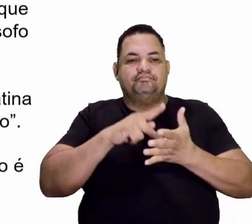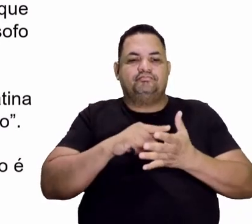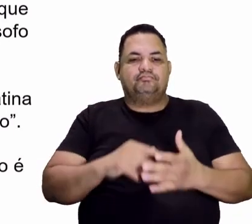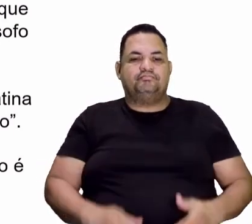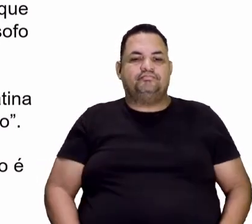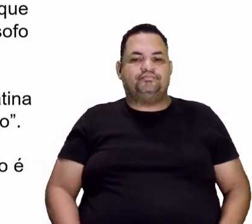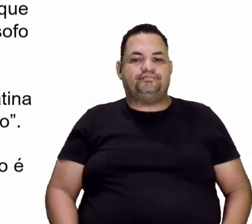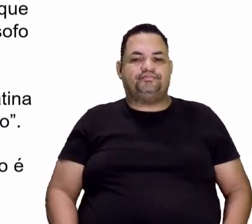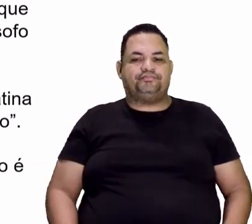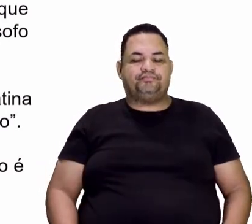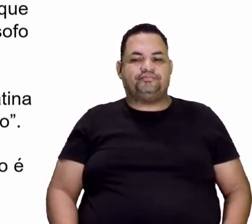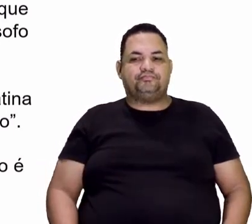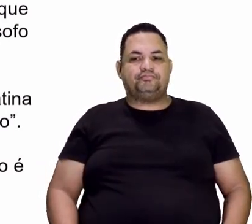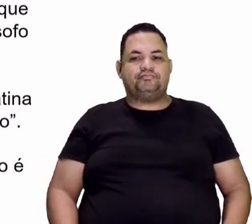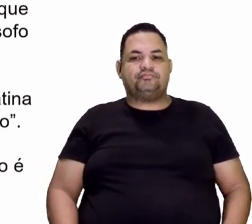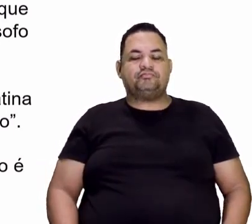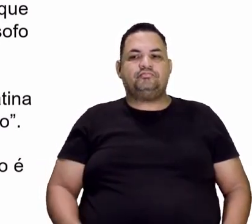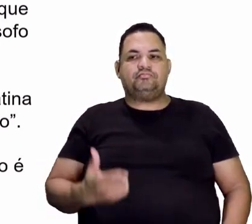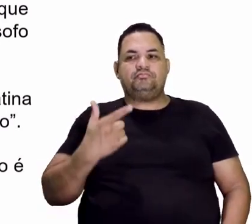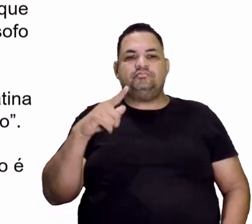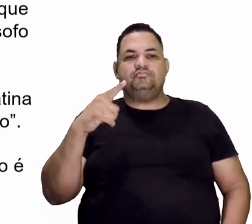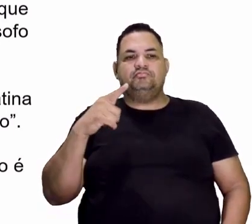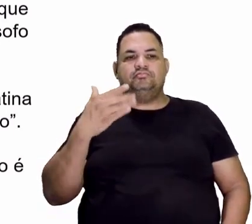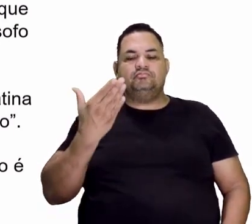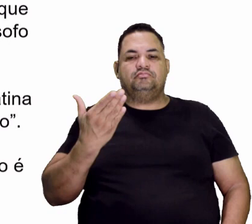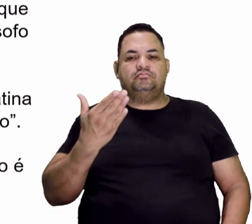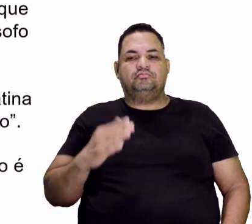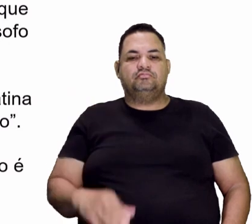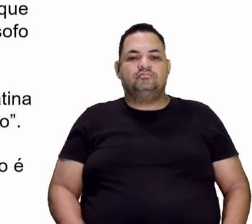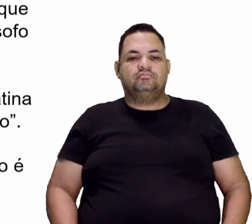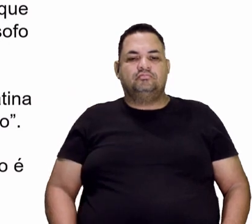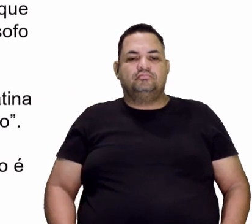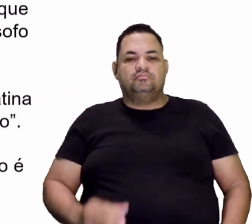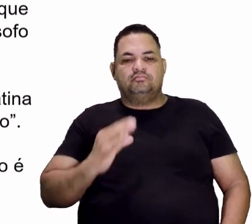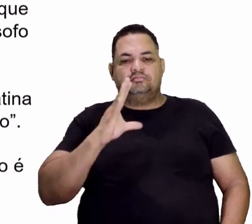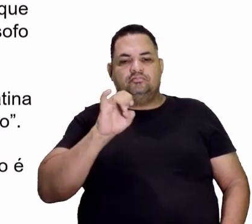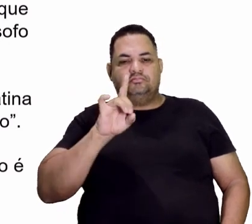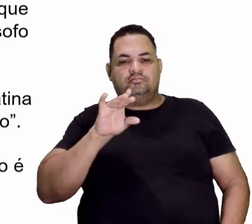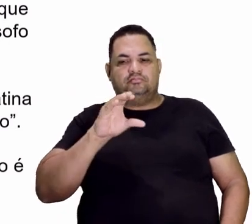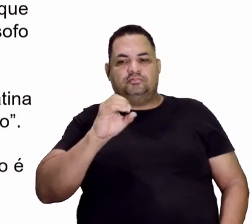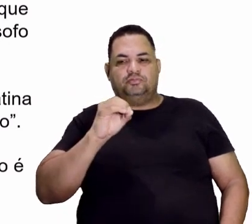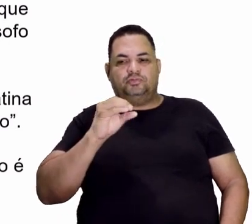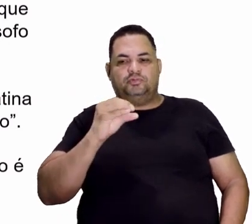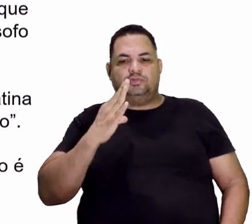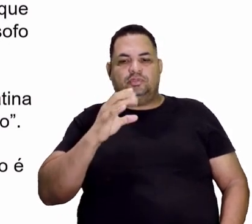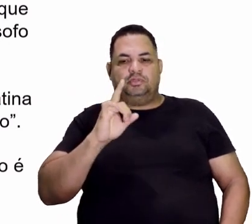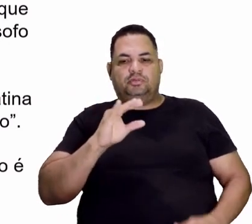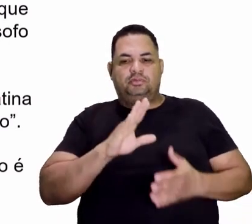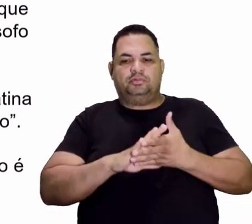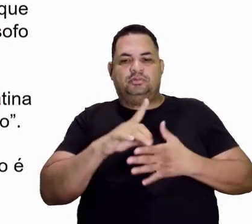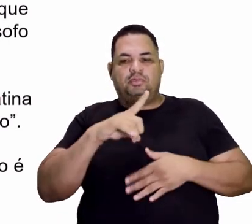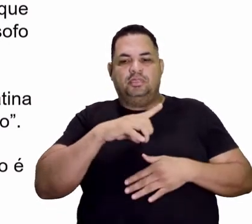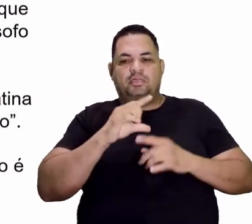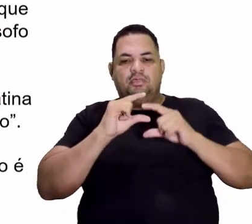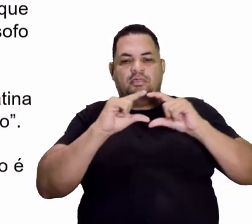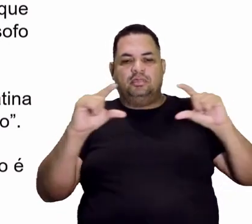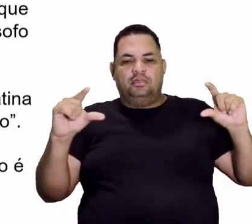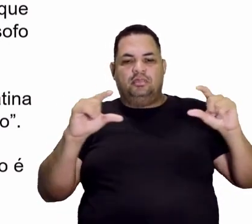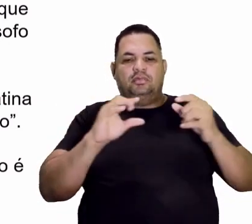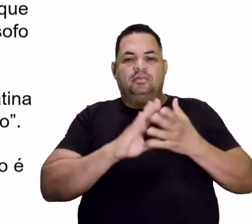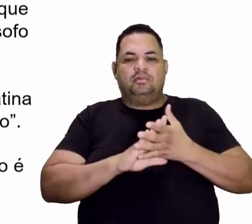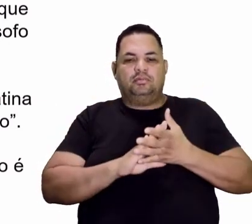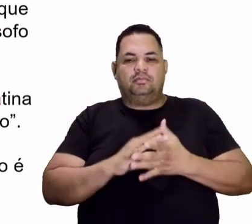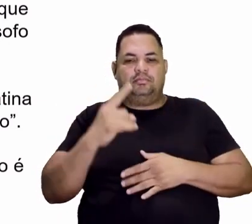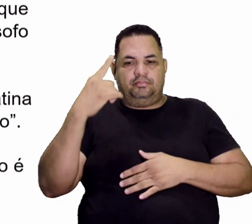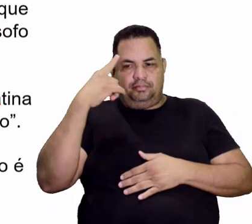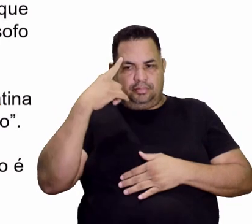Cético é aquele que diz que não existe, né? O cogito cartesiano consiste na frase latina, cogito